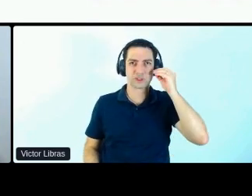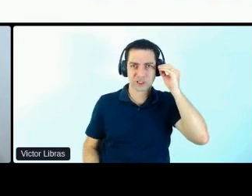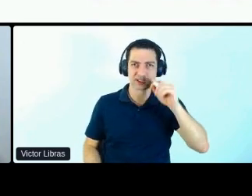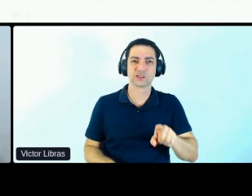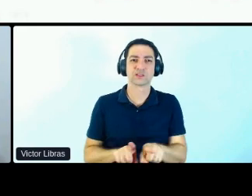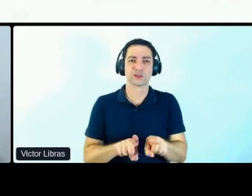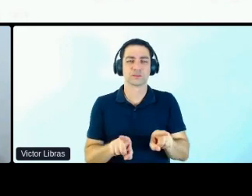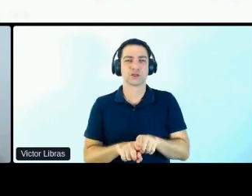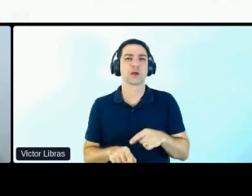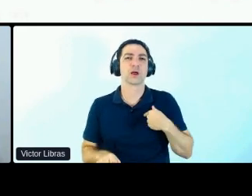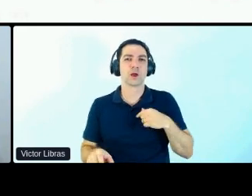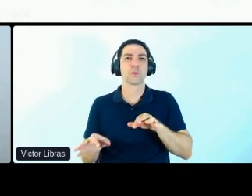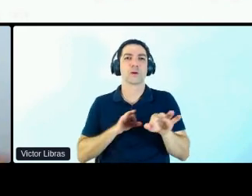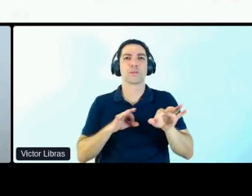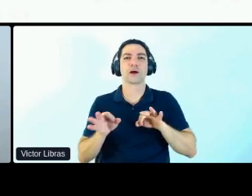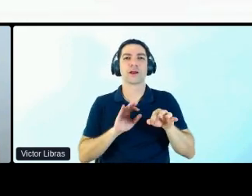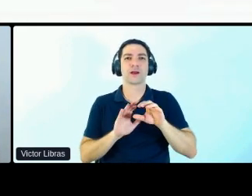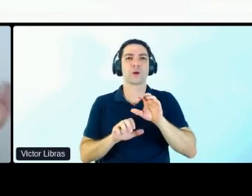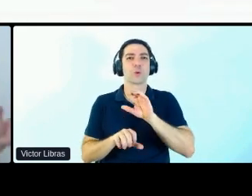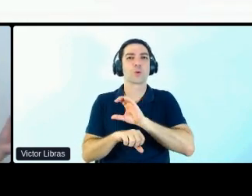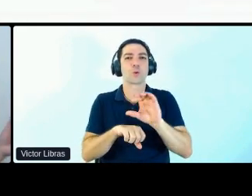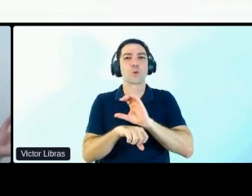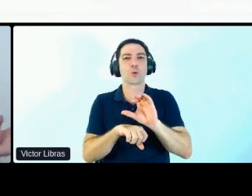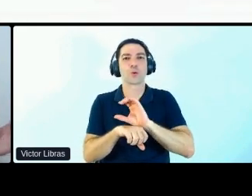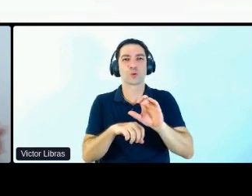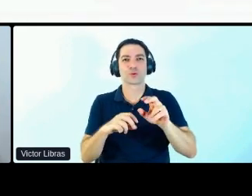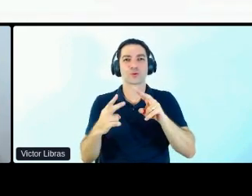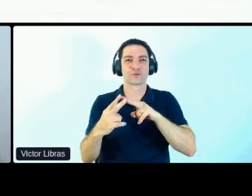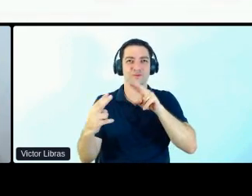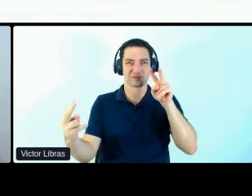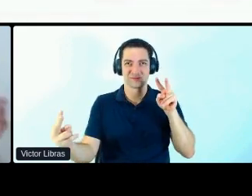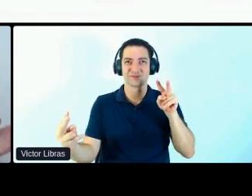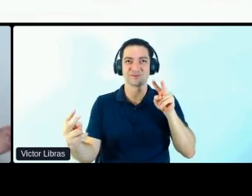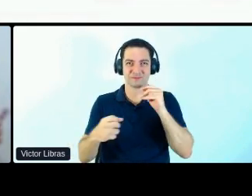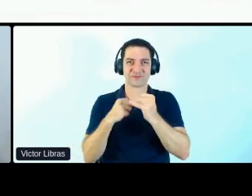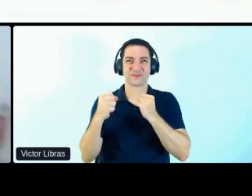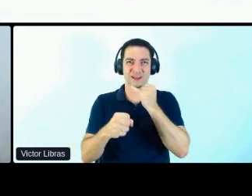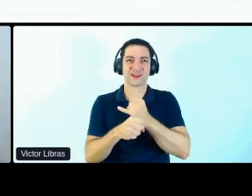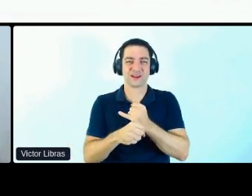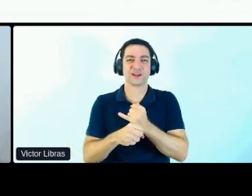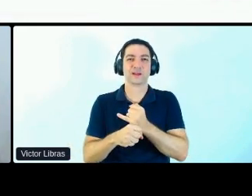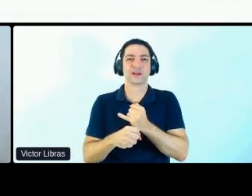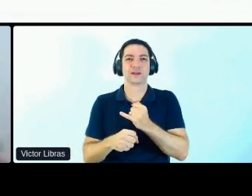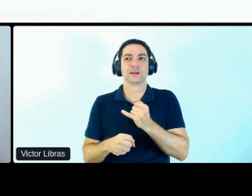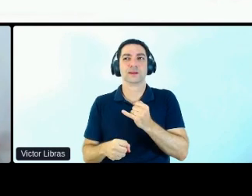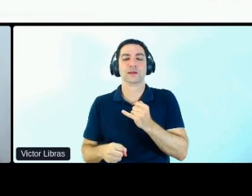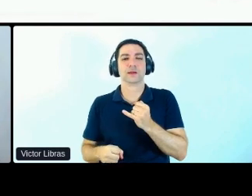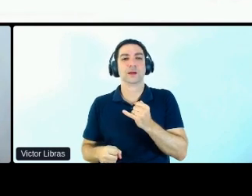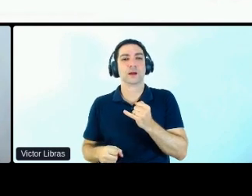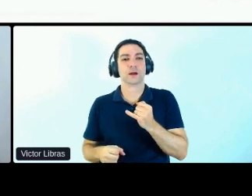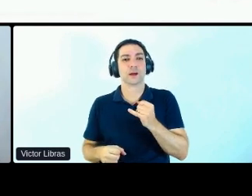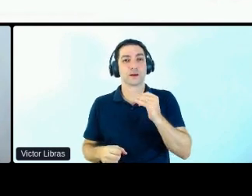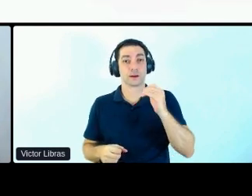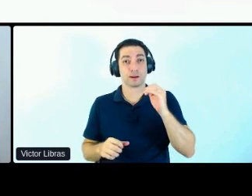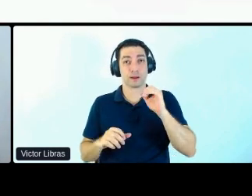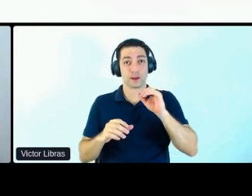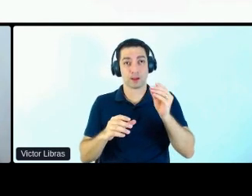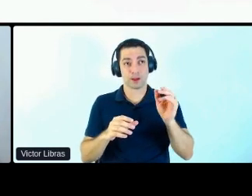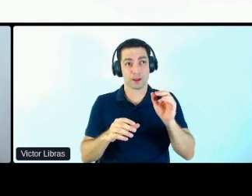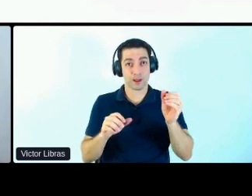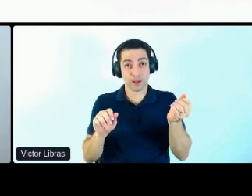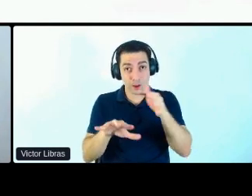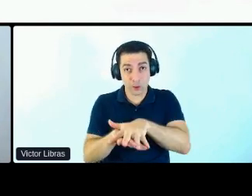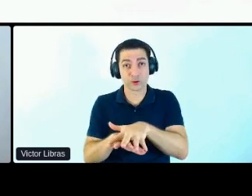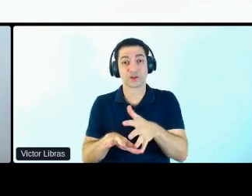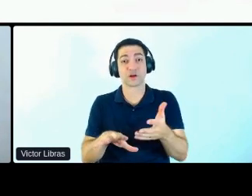sobre acessibilidade e inclusão, porque minha intenção, vamos dizer, é ensinar que mais pessoas entendam sobre esse